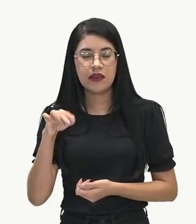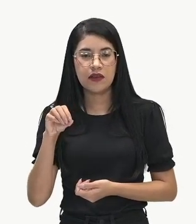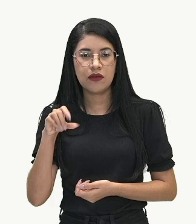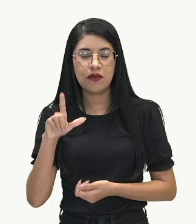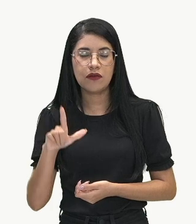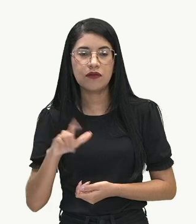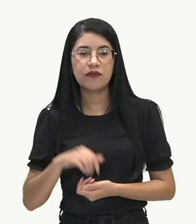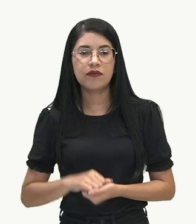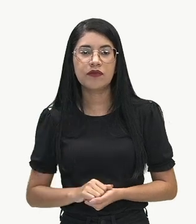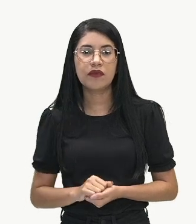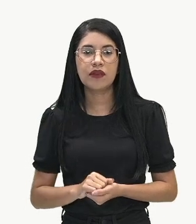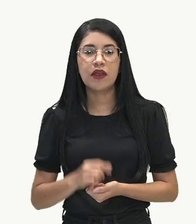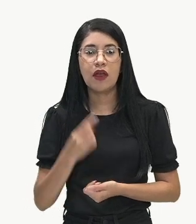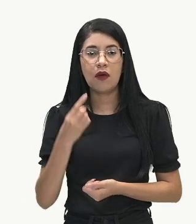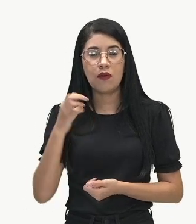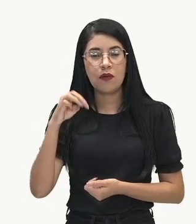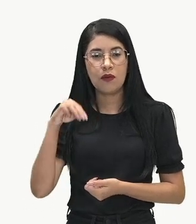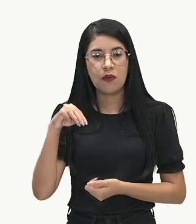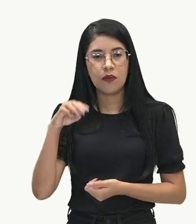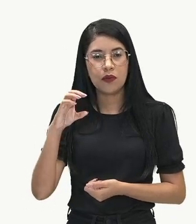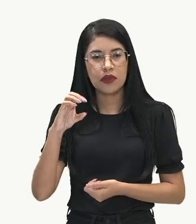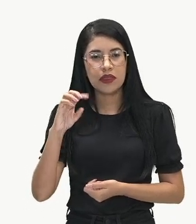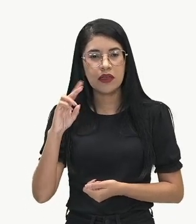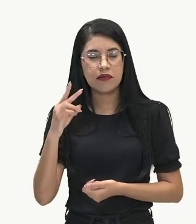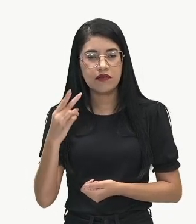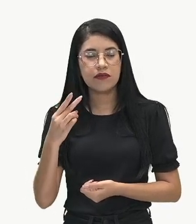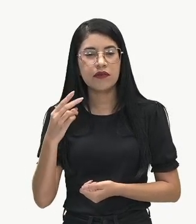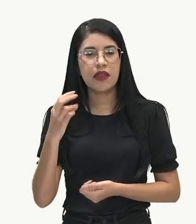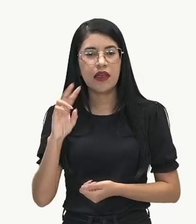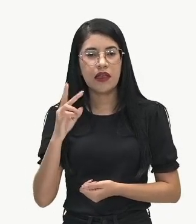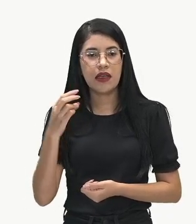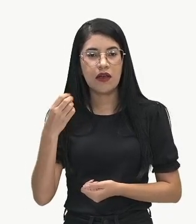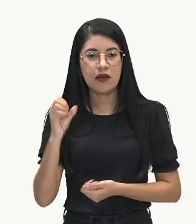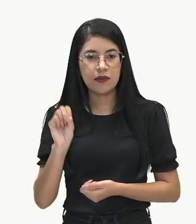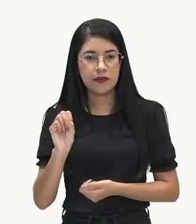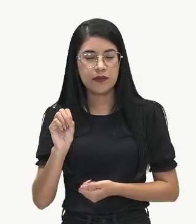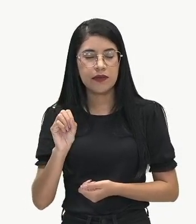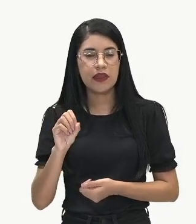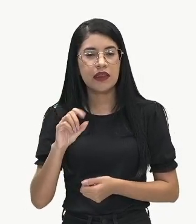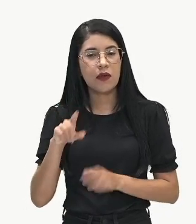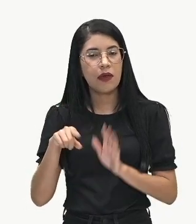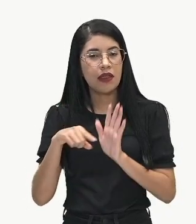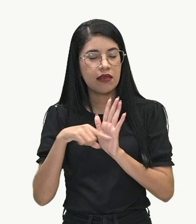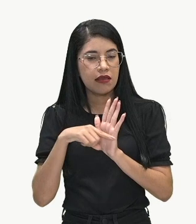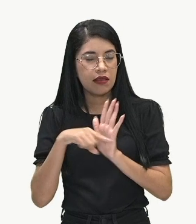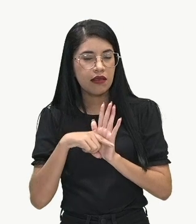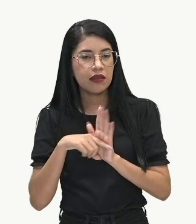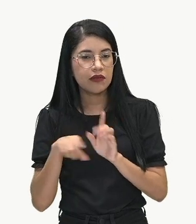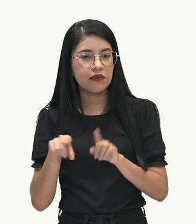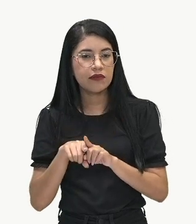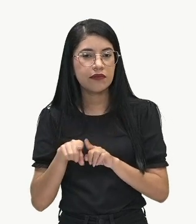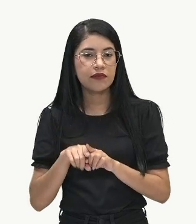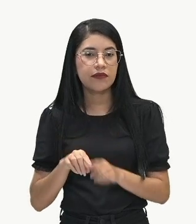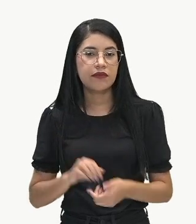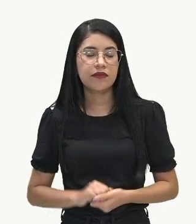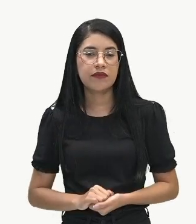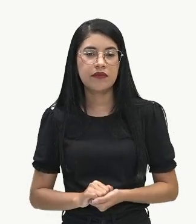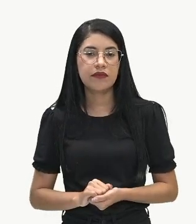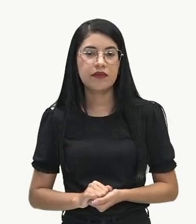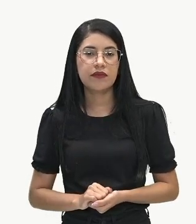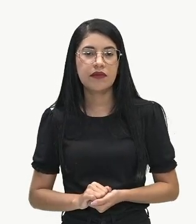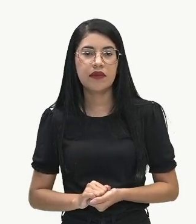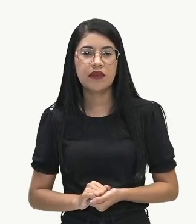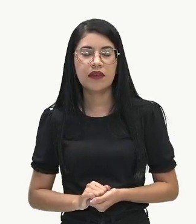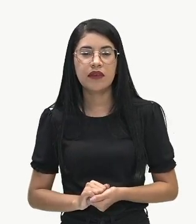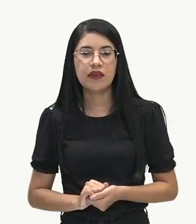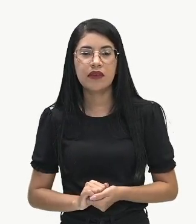do etanol, tá? E aí o ΔH é negativo, tá bom? Ah, professor,